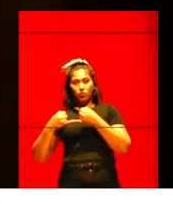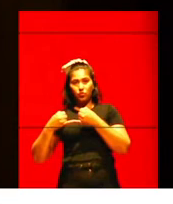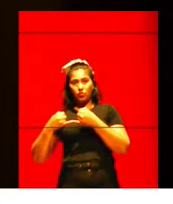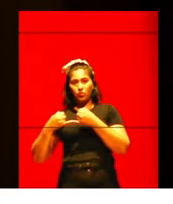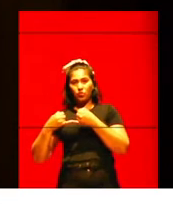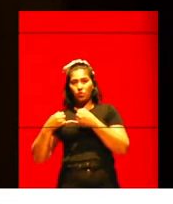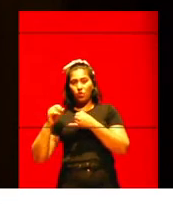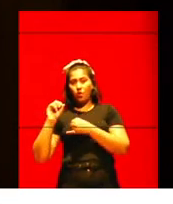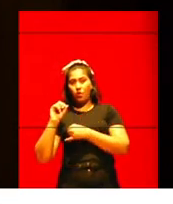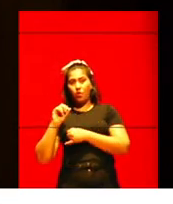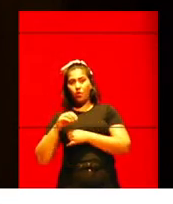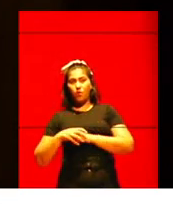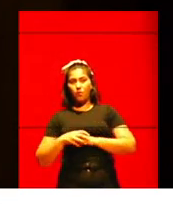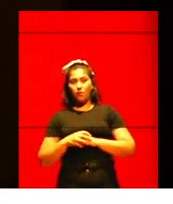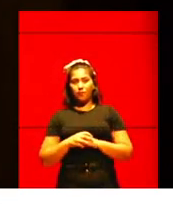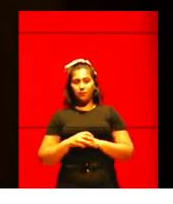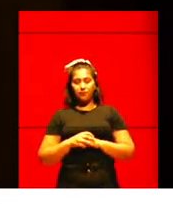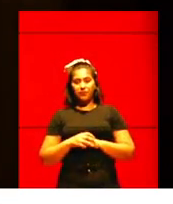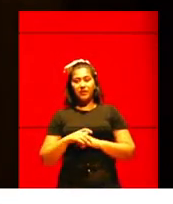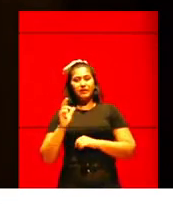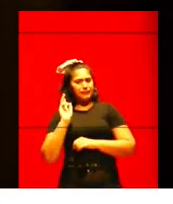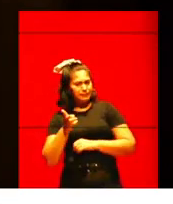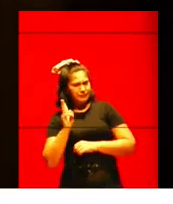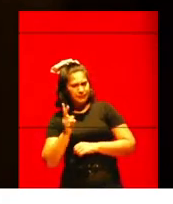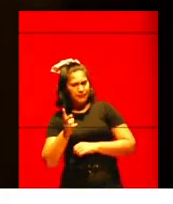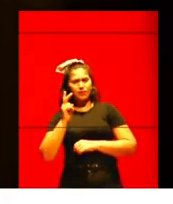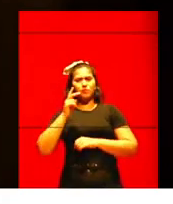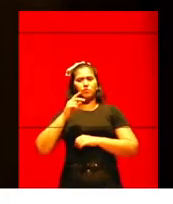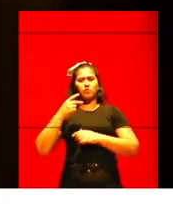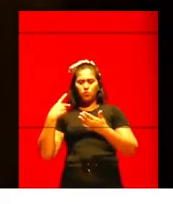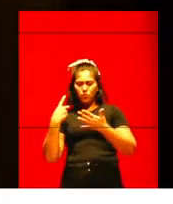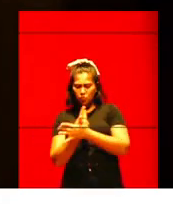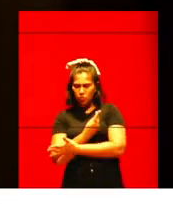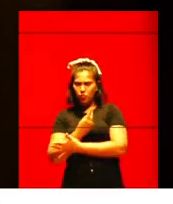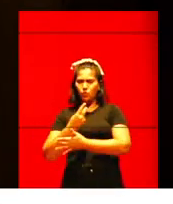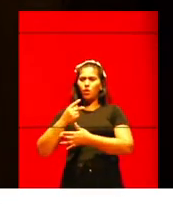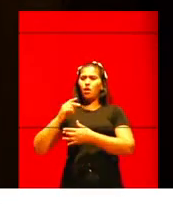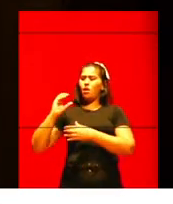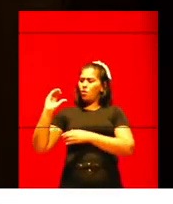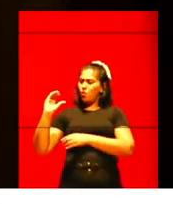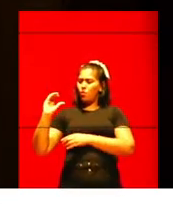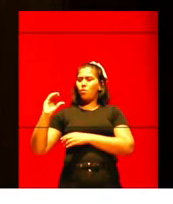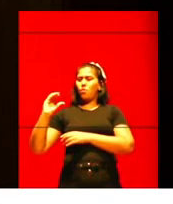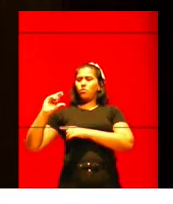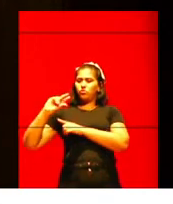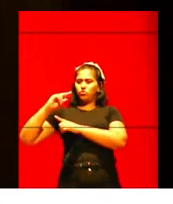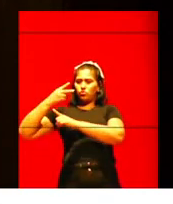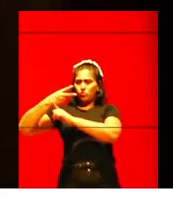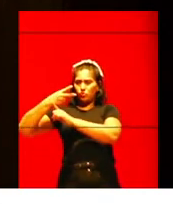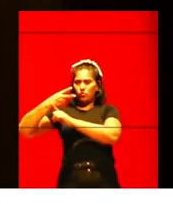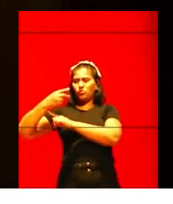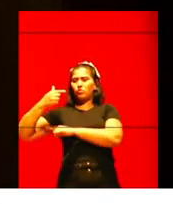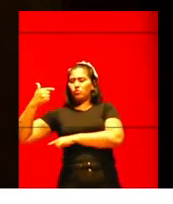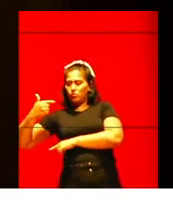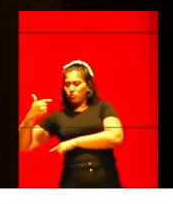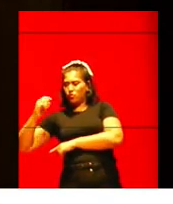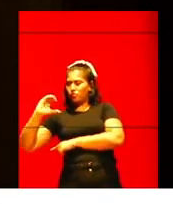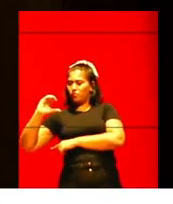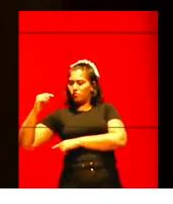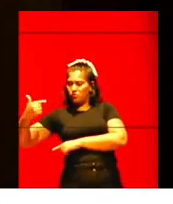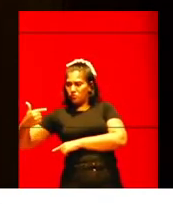Dupla ou tripla. Toda vez que entre carbonos aparecer ligação dupla ou ligação